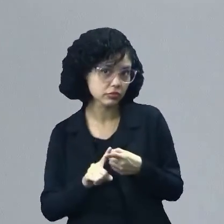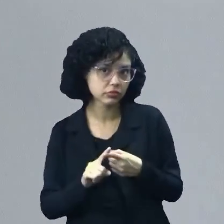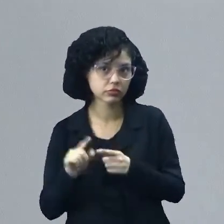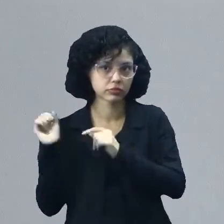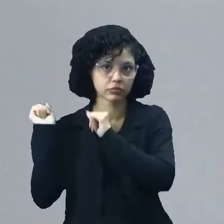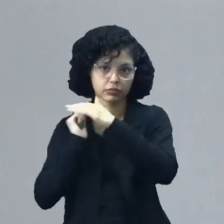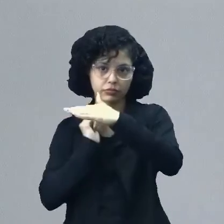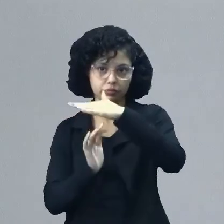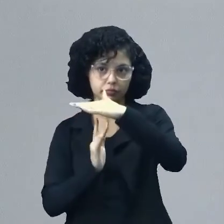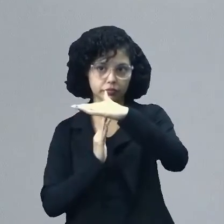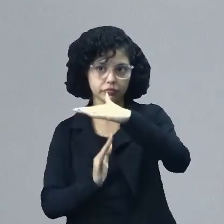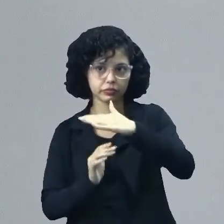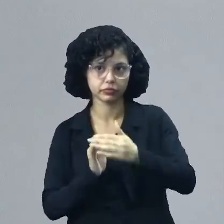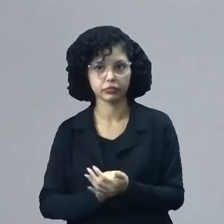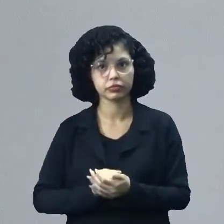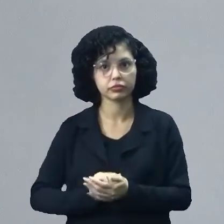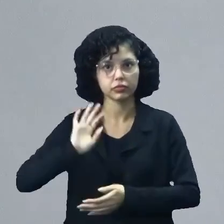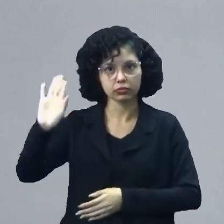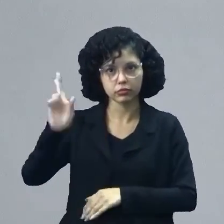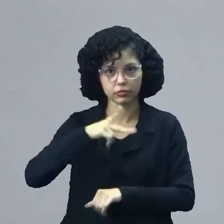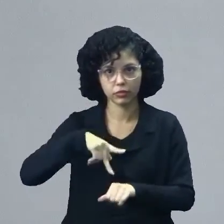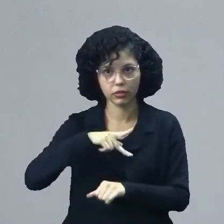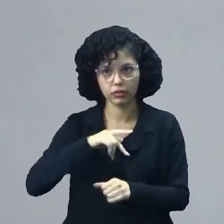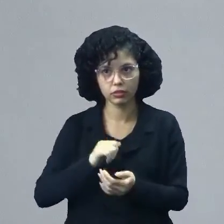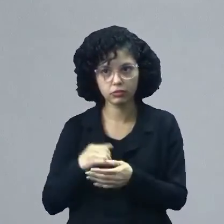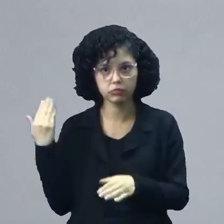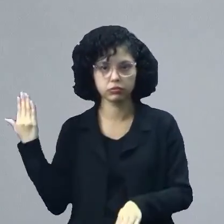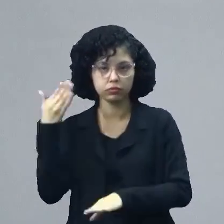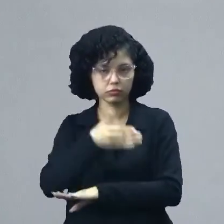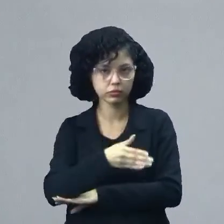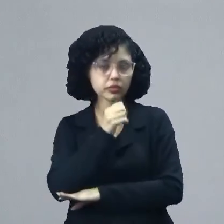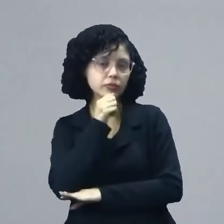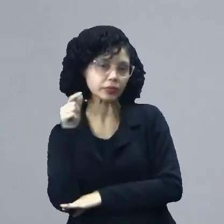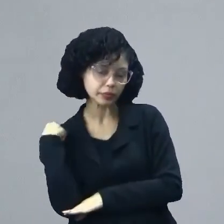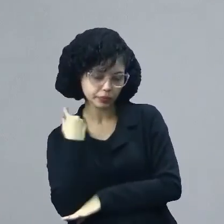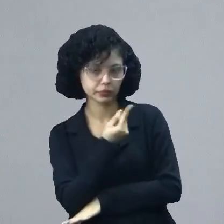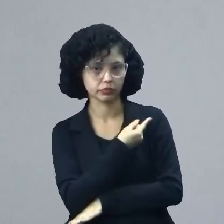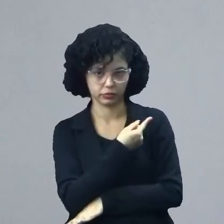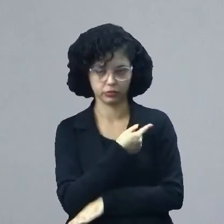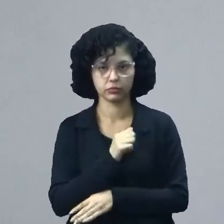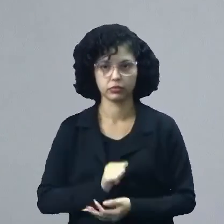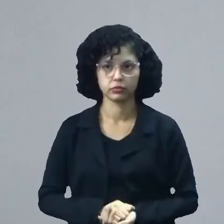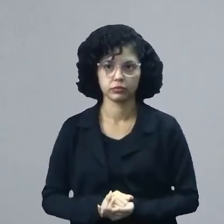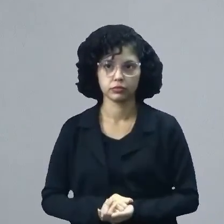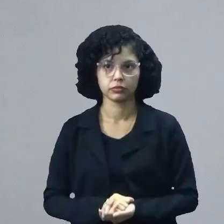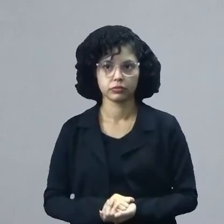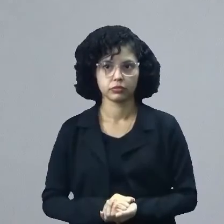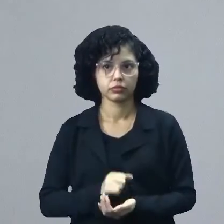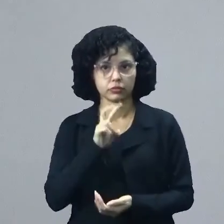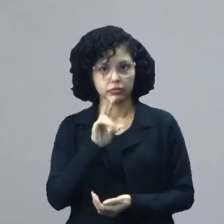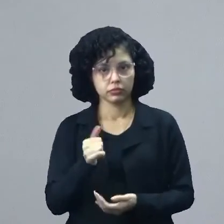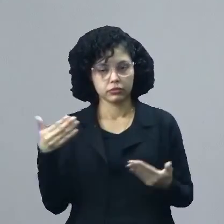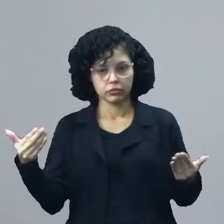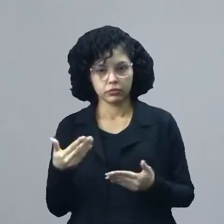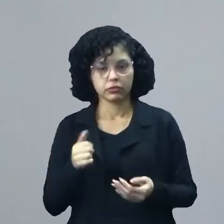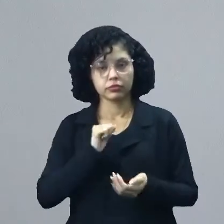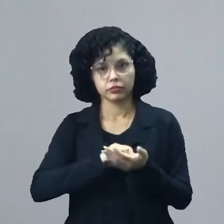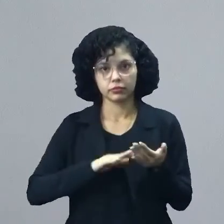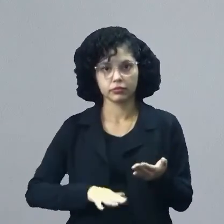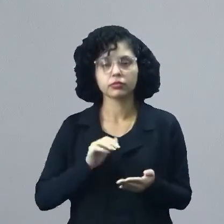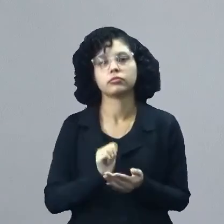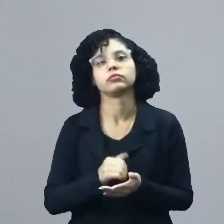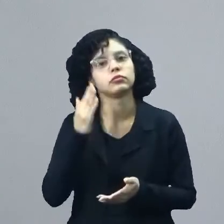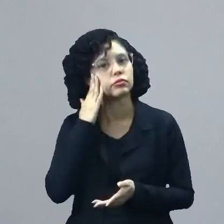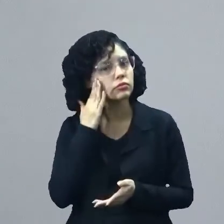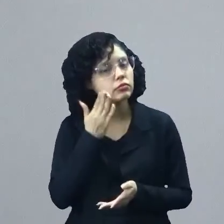esses migrantes foram deixando o seu país e adentrando aí dentro do nosso território. Agora a gente vai para o nosso exercitando para ver se